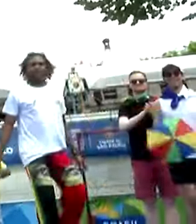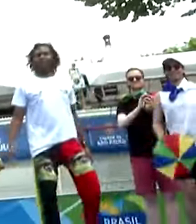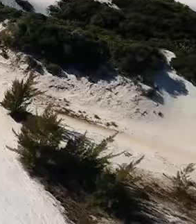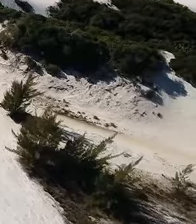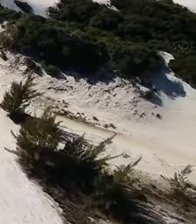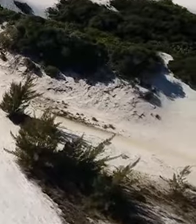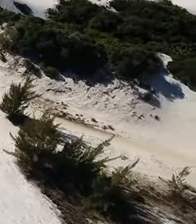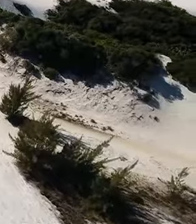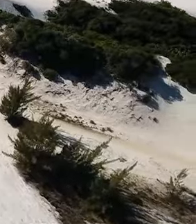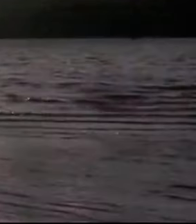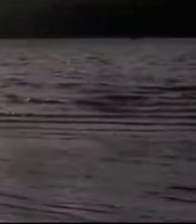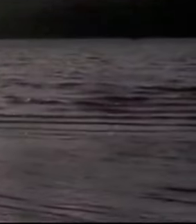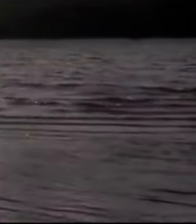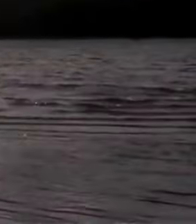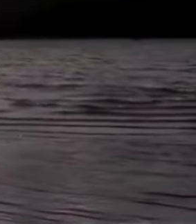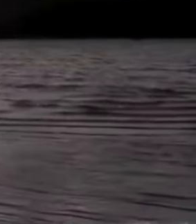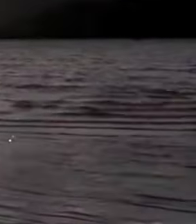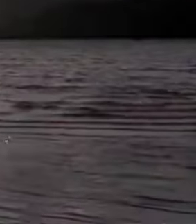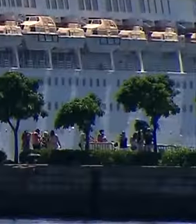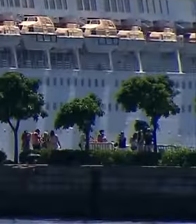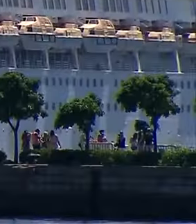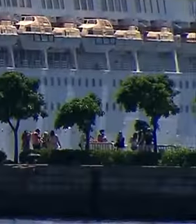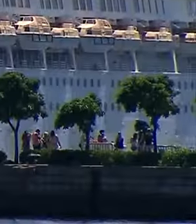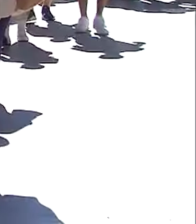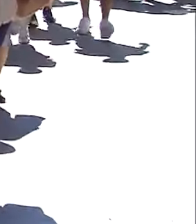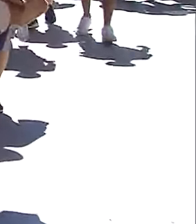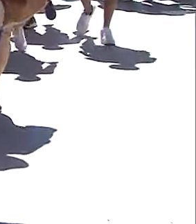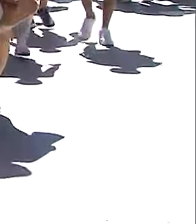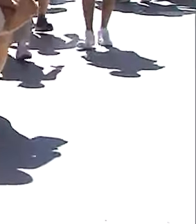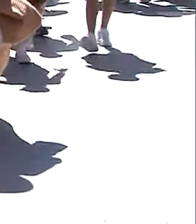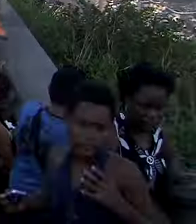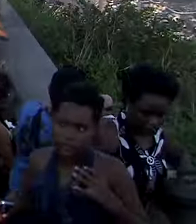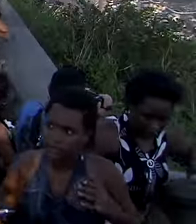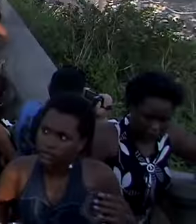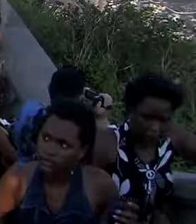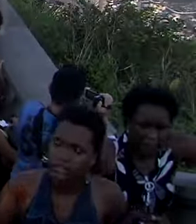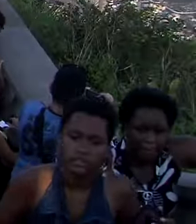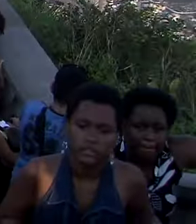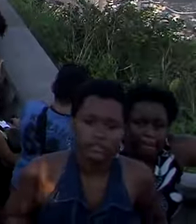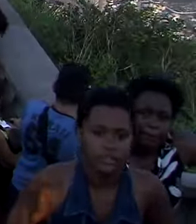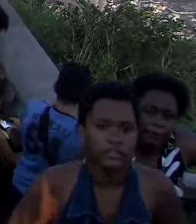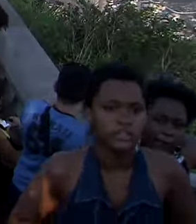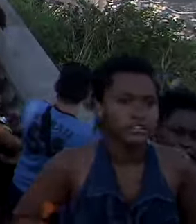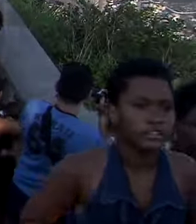Quero sentir a embriaguez do fogo que entra na cabeça, que é como o copo e acaba no pé.